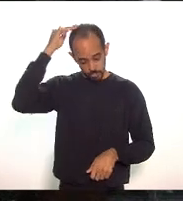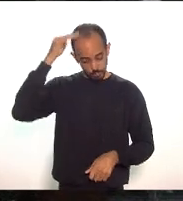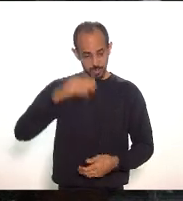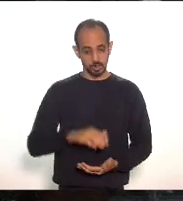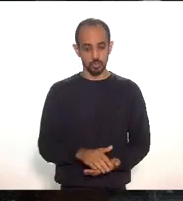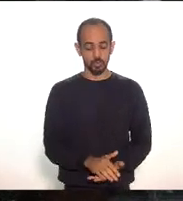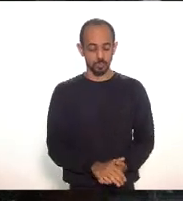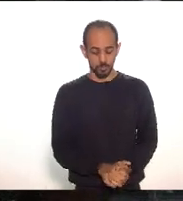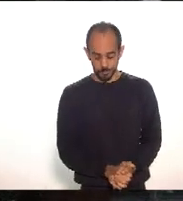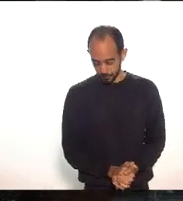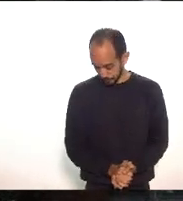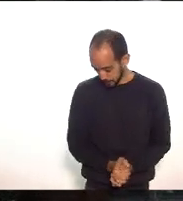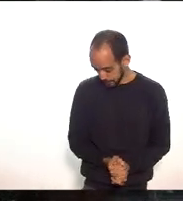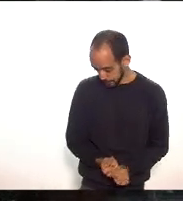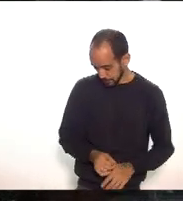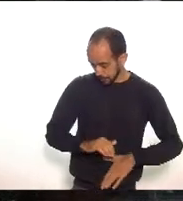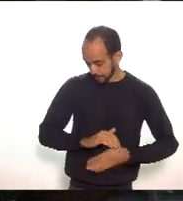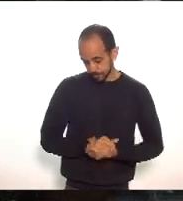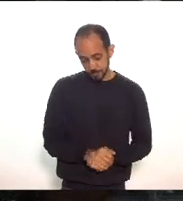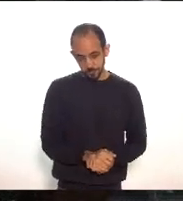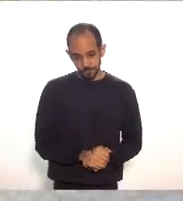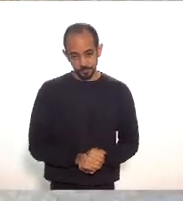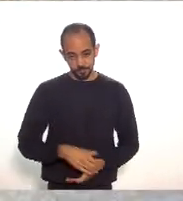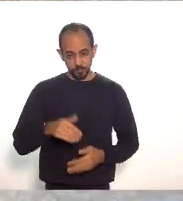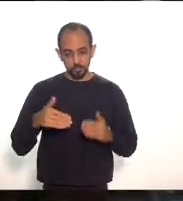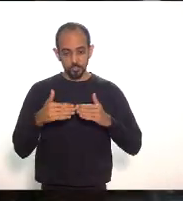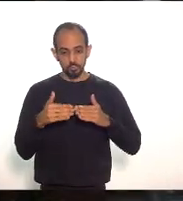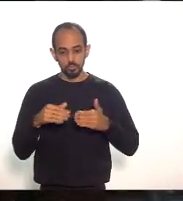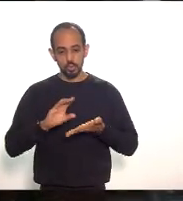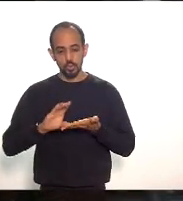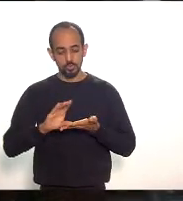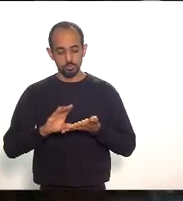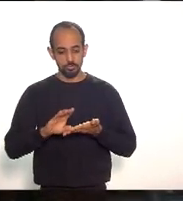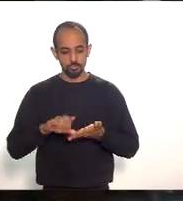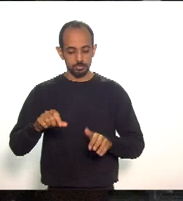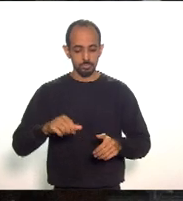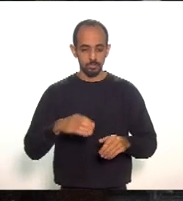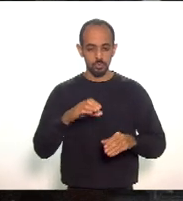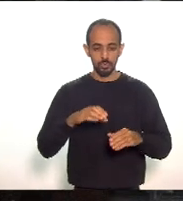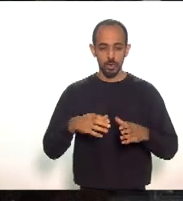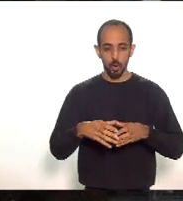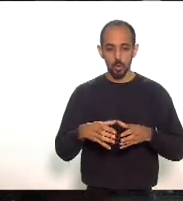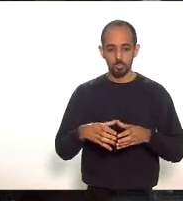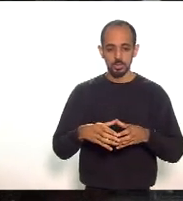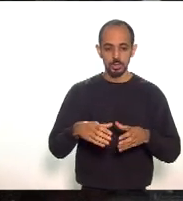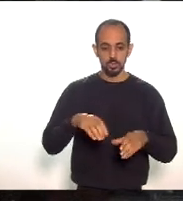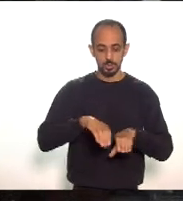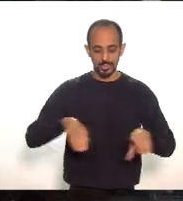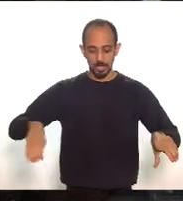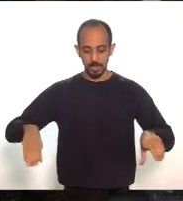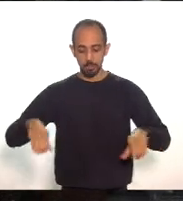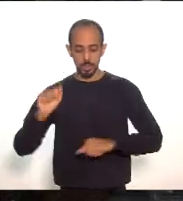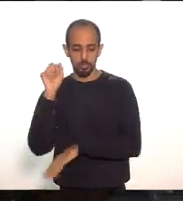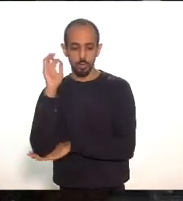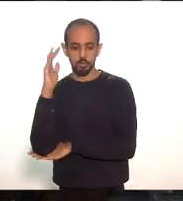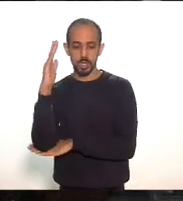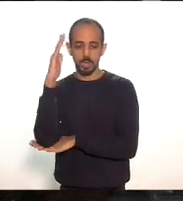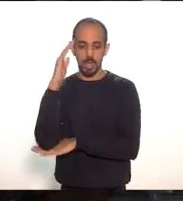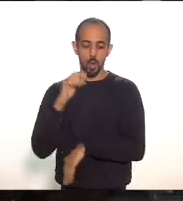Pacheco o parecer pela condicionalidade pela comissão de saneamento ambiental